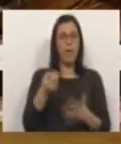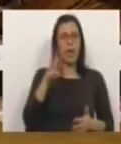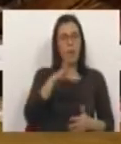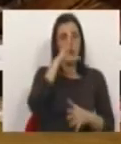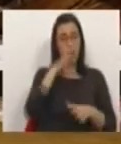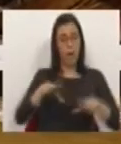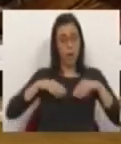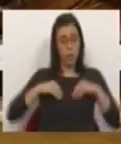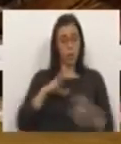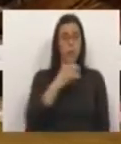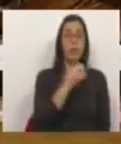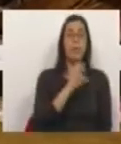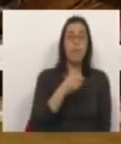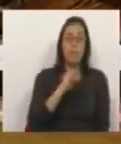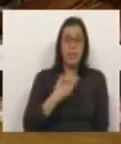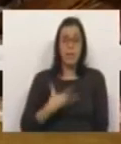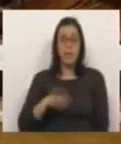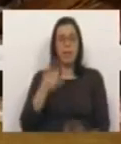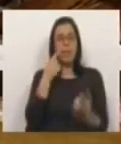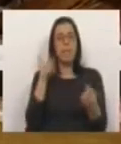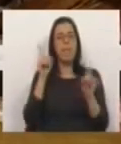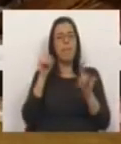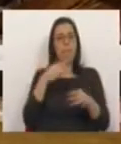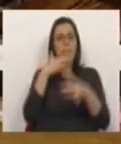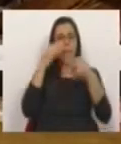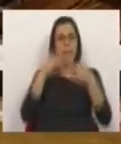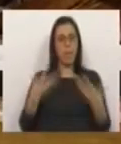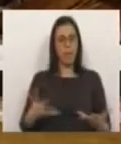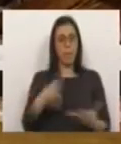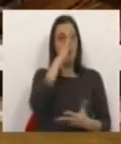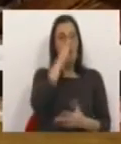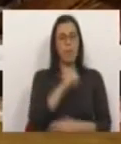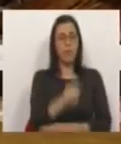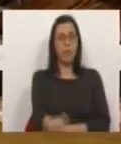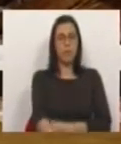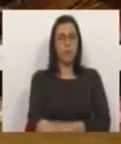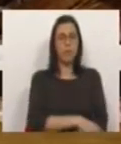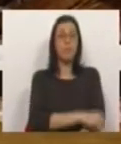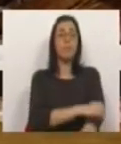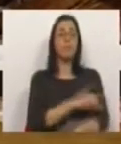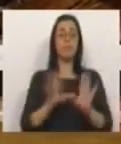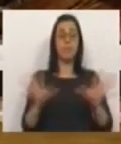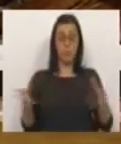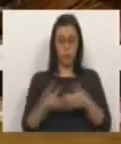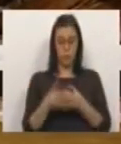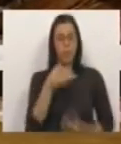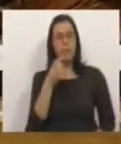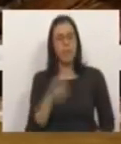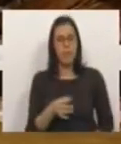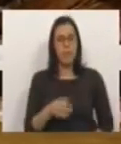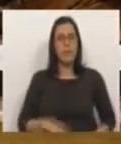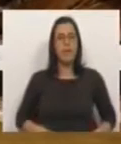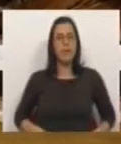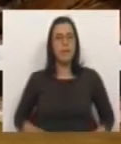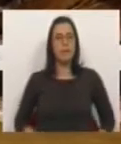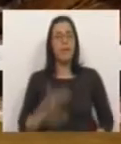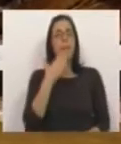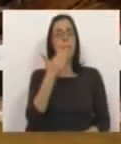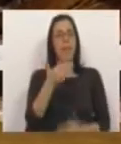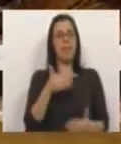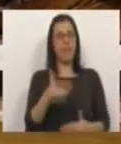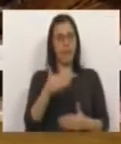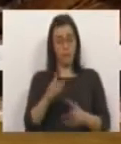anterior governo PSD-CDS e agora reafirmados pelo atual governo. Assim, o grupo parlamentar do PCP irá